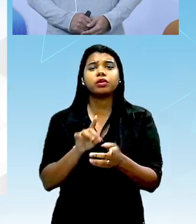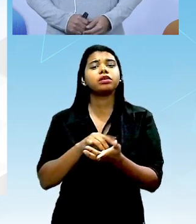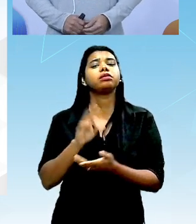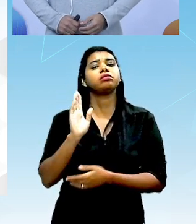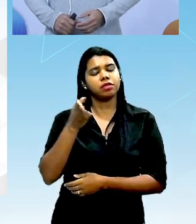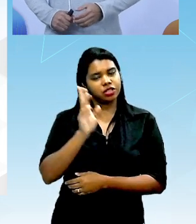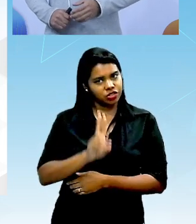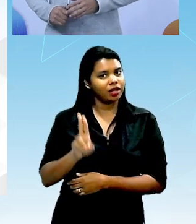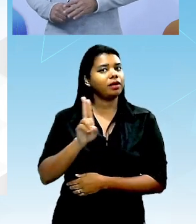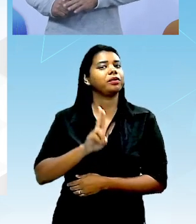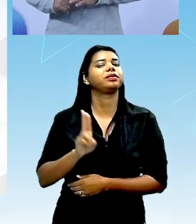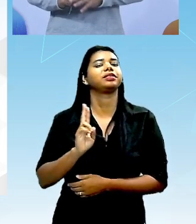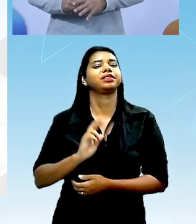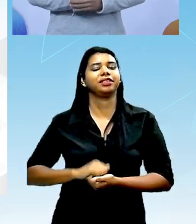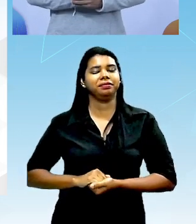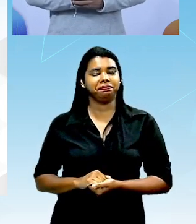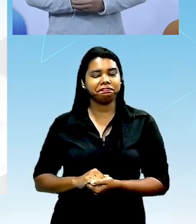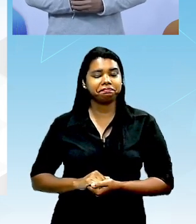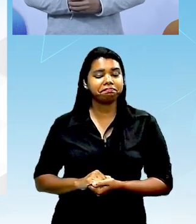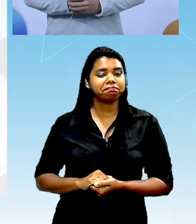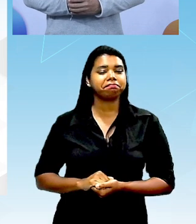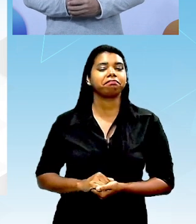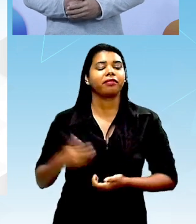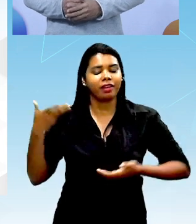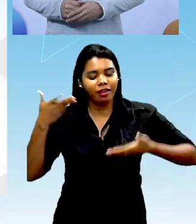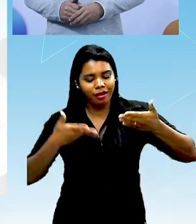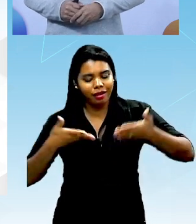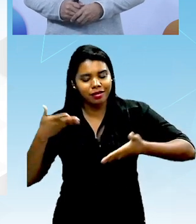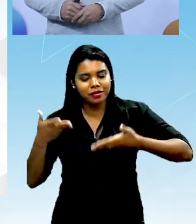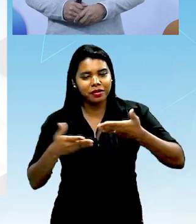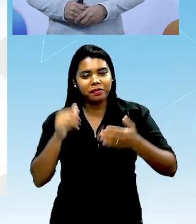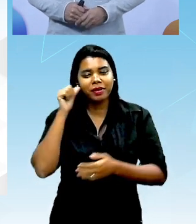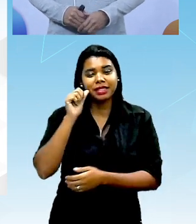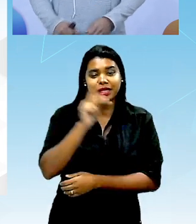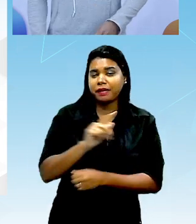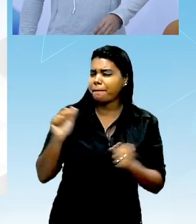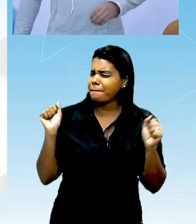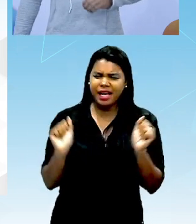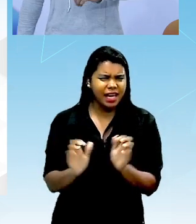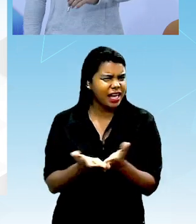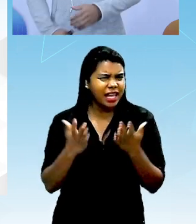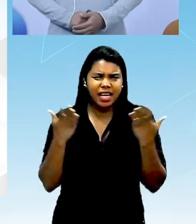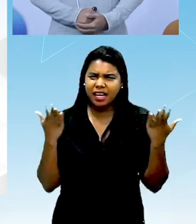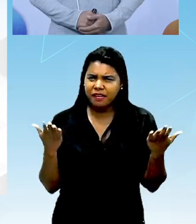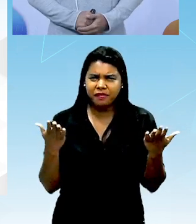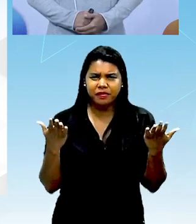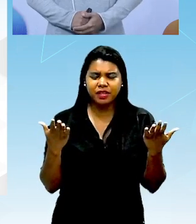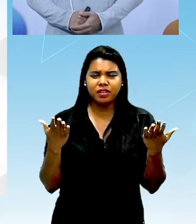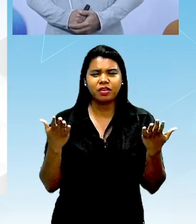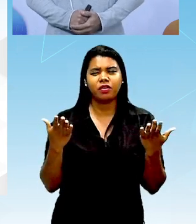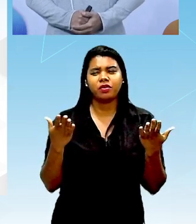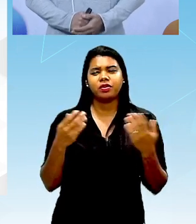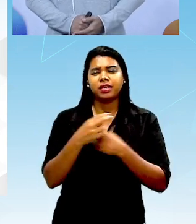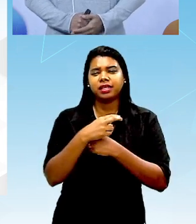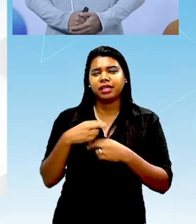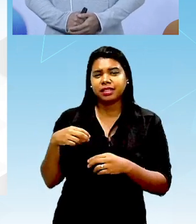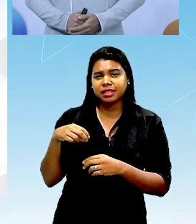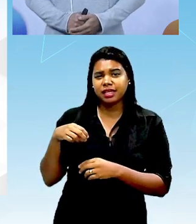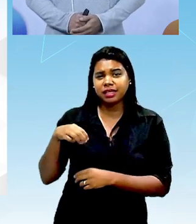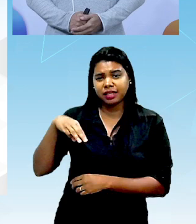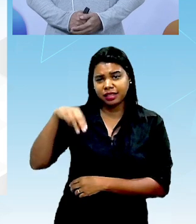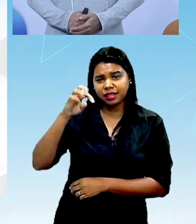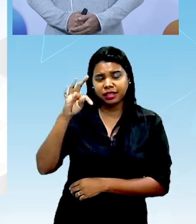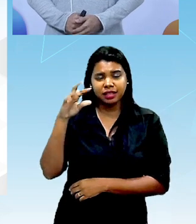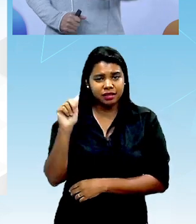utilizam. Uma grande parceira nossa, uma professora maravilhosa, lá de Nazaré da Mata, faz isso também,